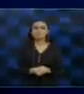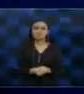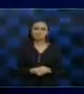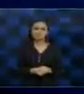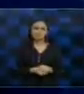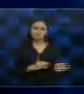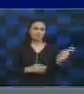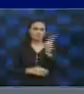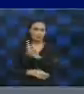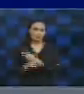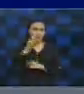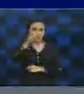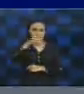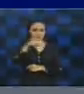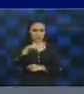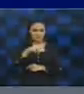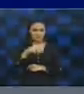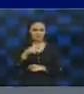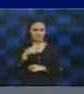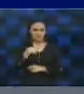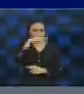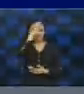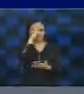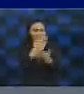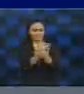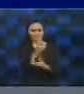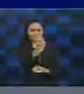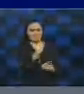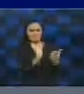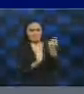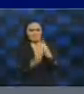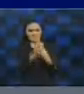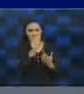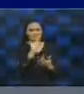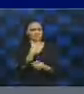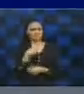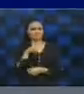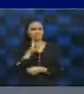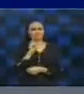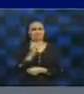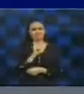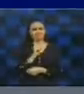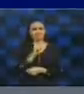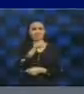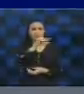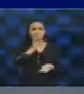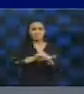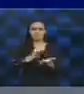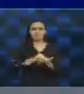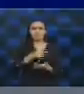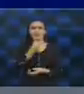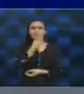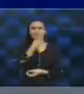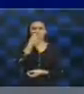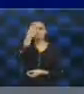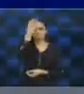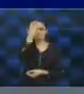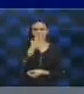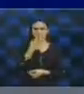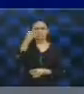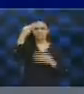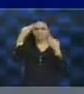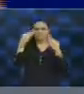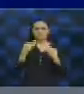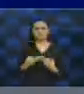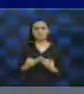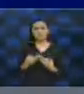minuto. Eu não vou cair na tentação dessas agressões tolas de um homem que deveria ser maduro nessa cidade. Mas eu preciso dizer que